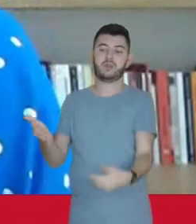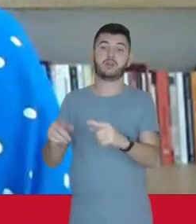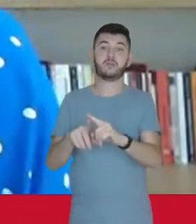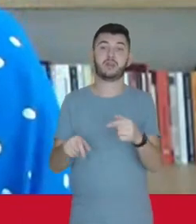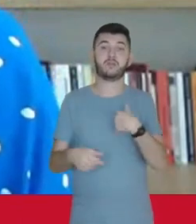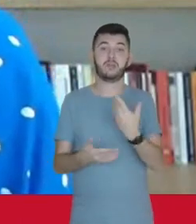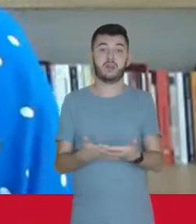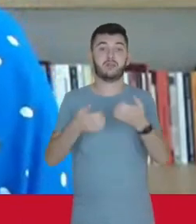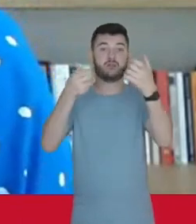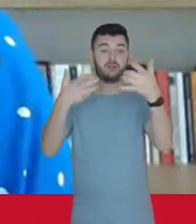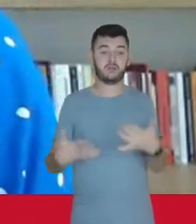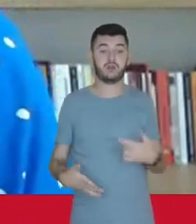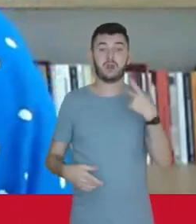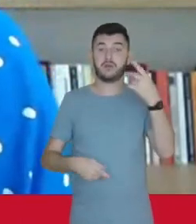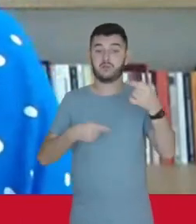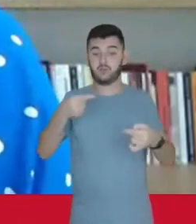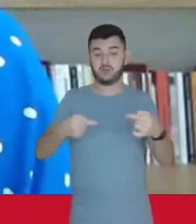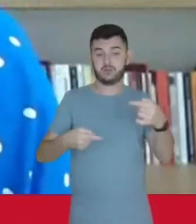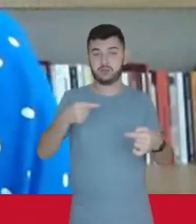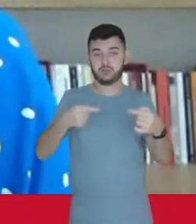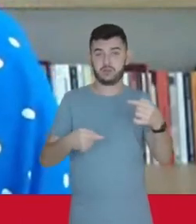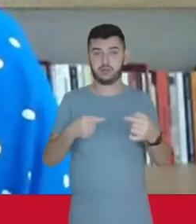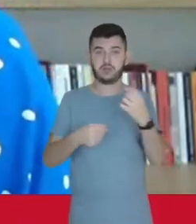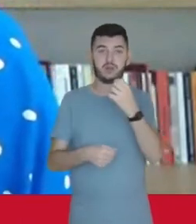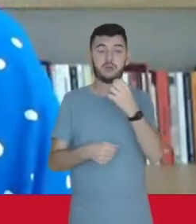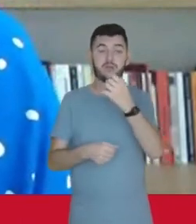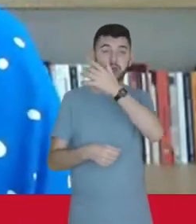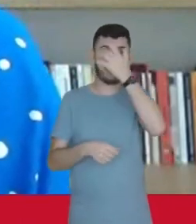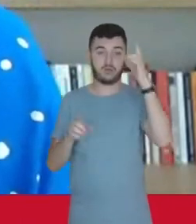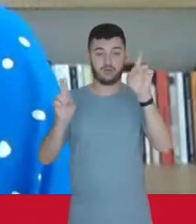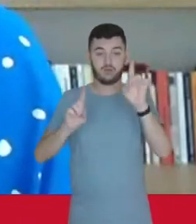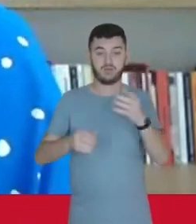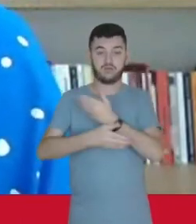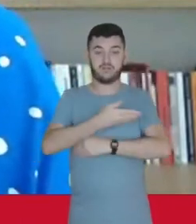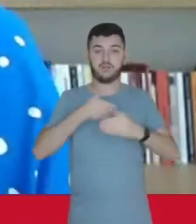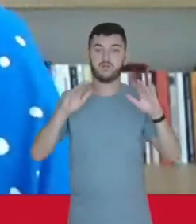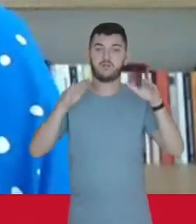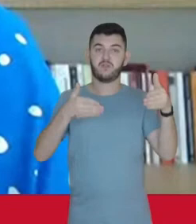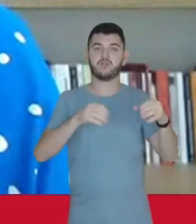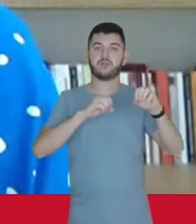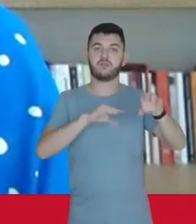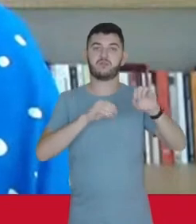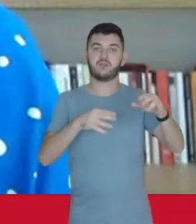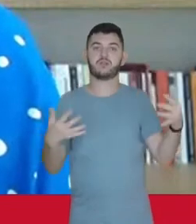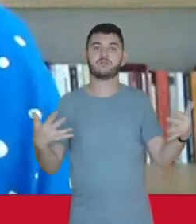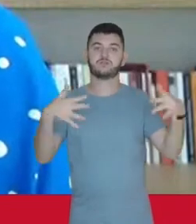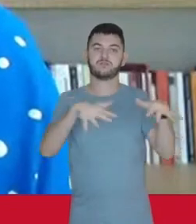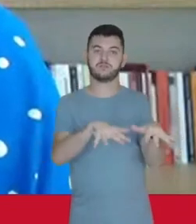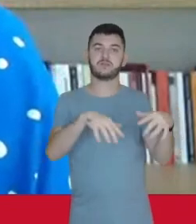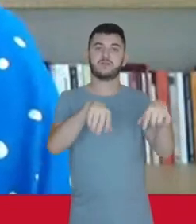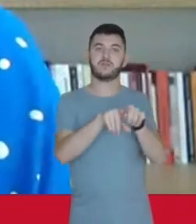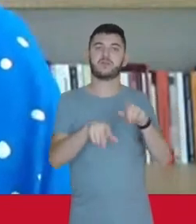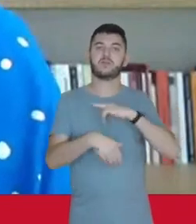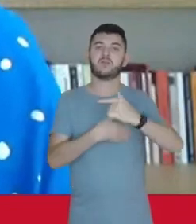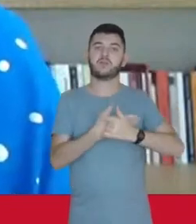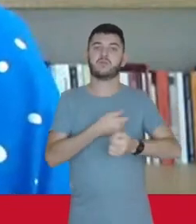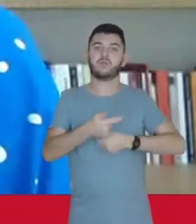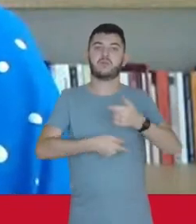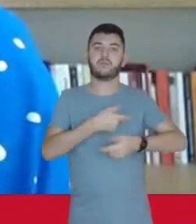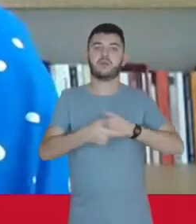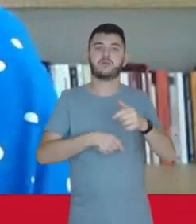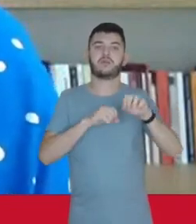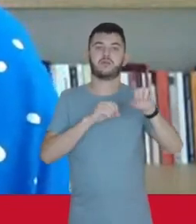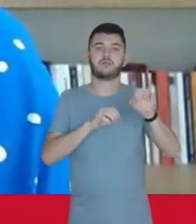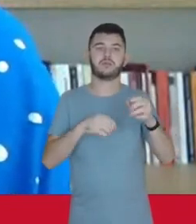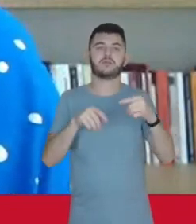Especial na perspectiva da educação inclusiva, reforçando esse aspecto tanto do papel da educação no